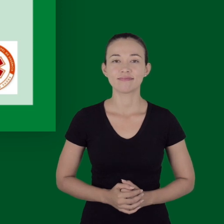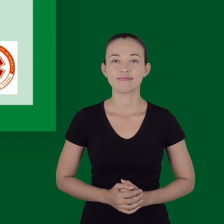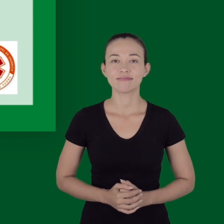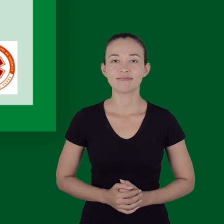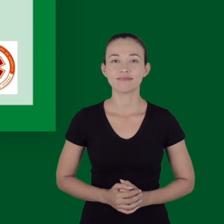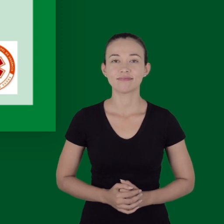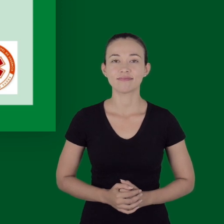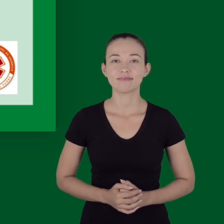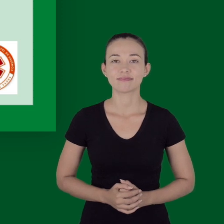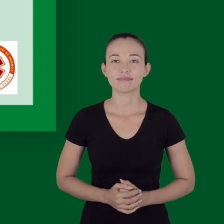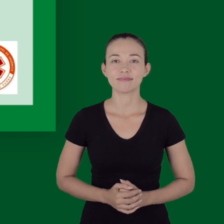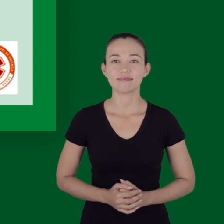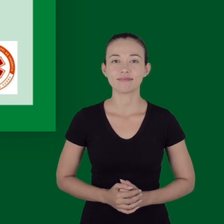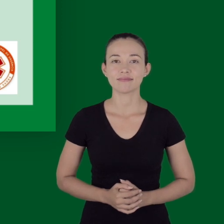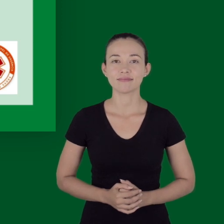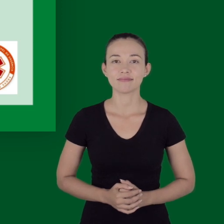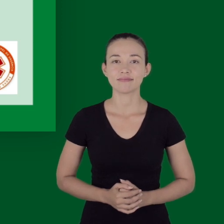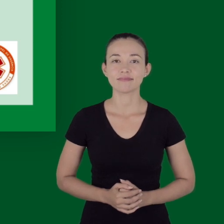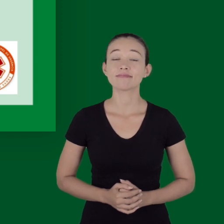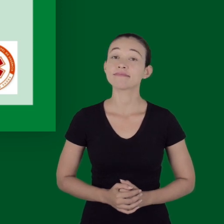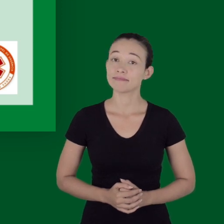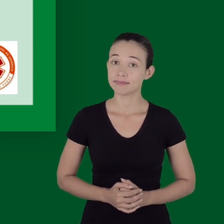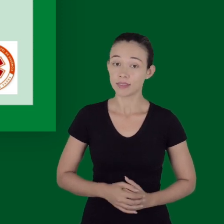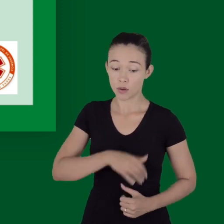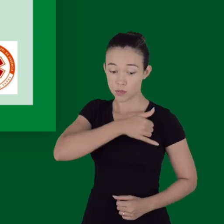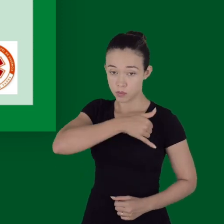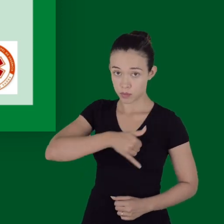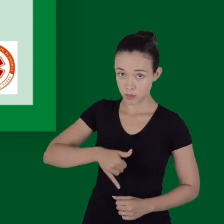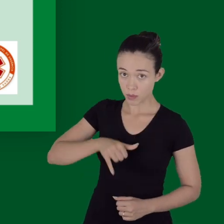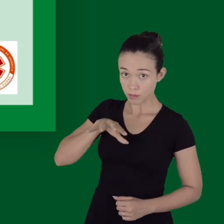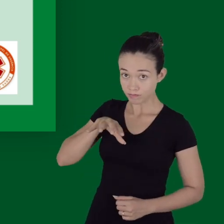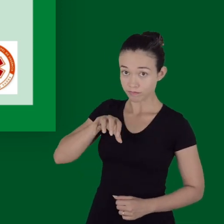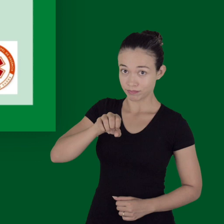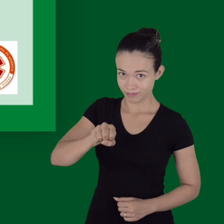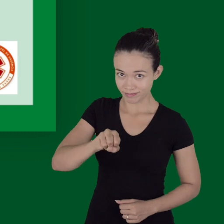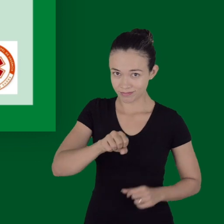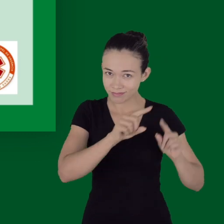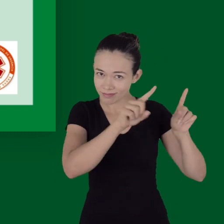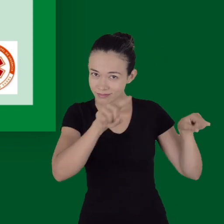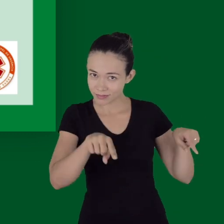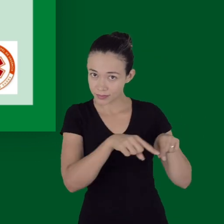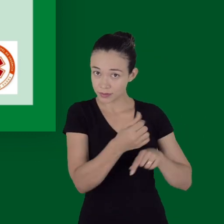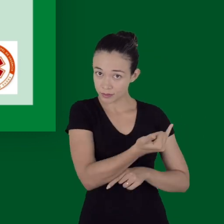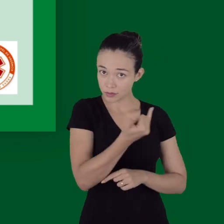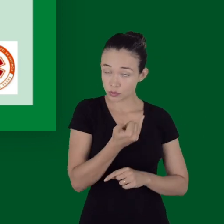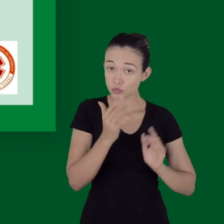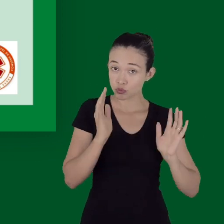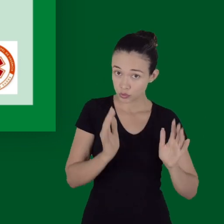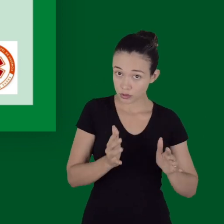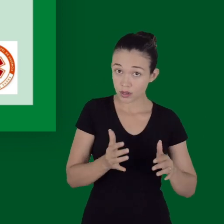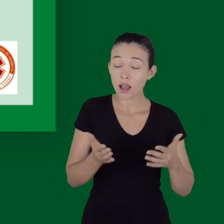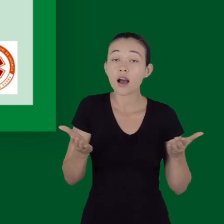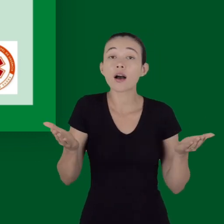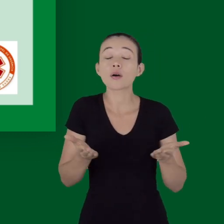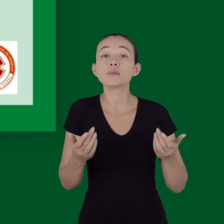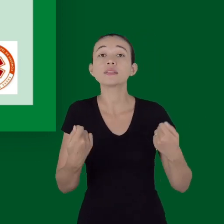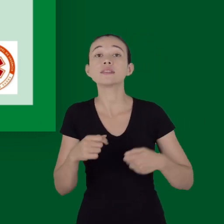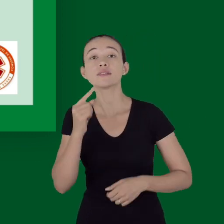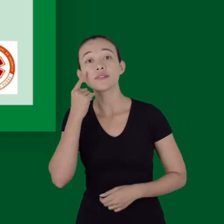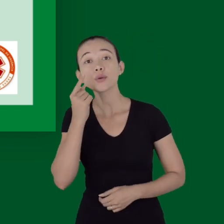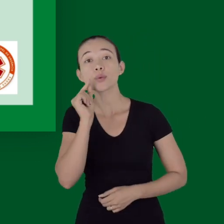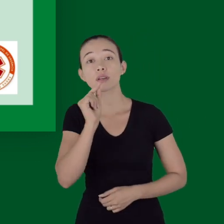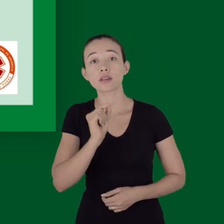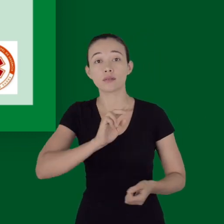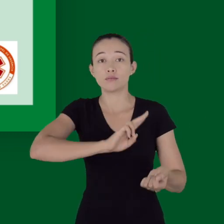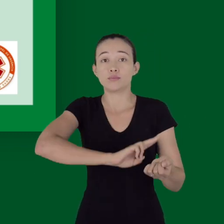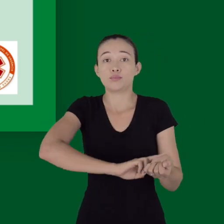com condução gerada pelo choque que eu estou dando no tórax do doente. Após a captura elétrica adequada no monitor, é